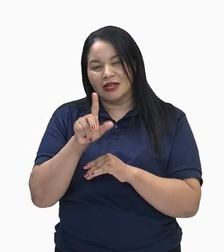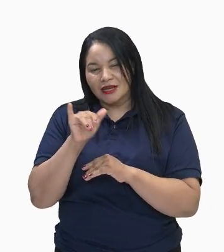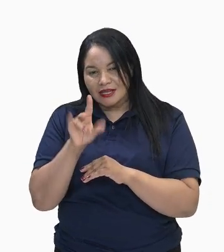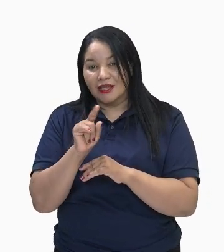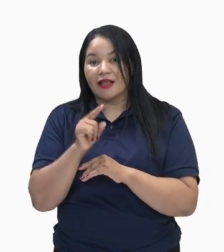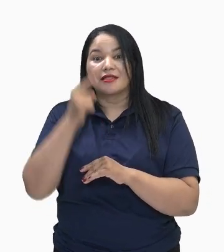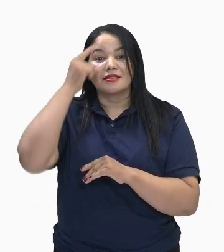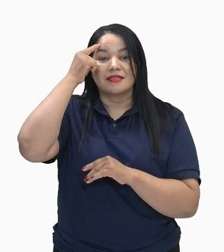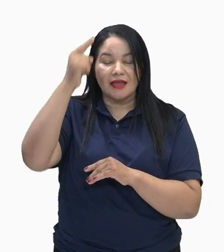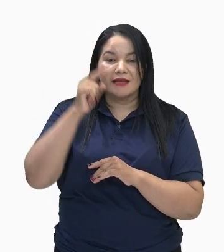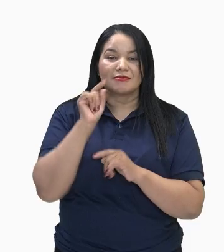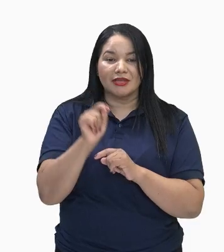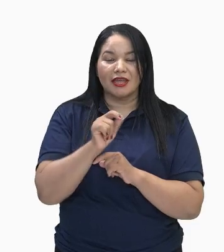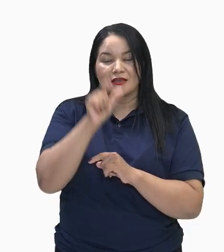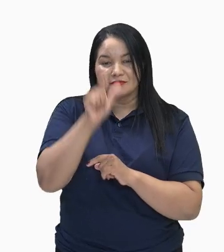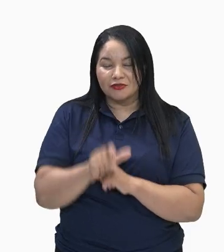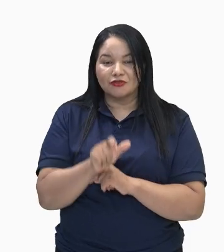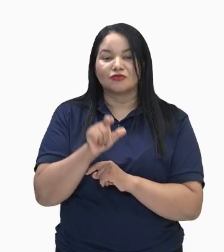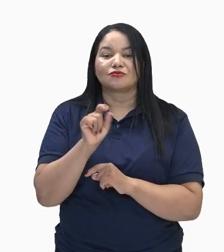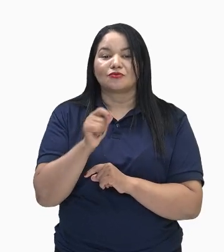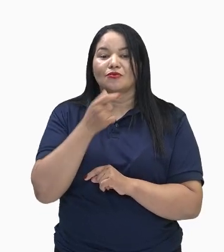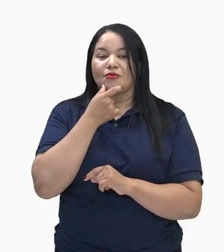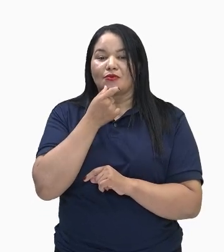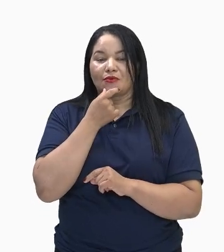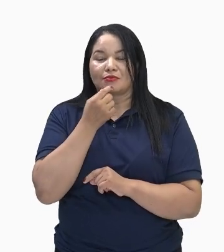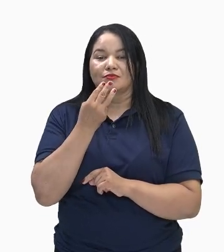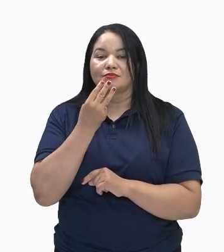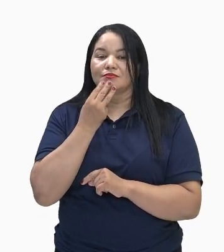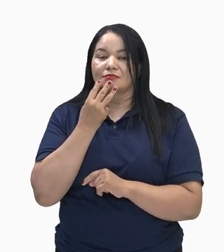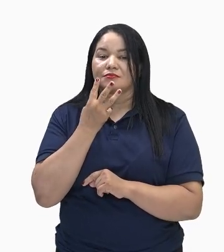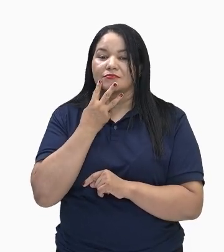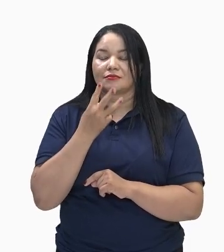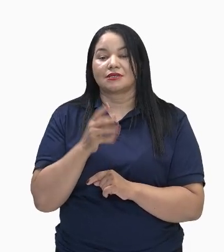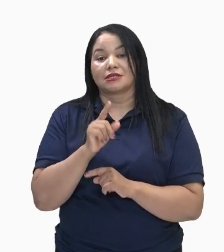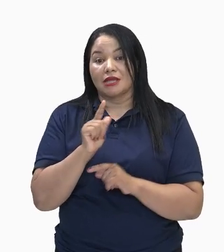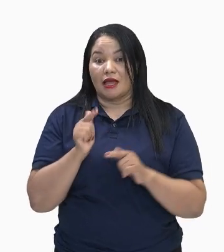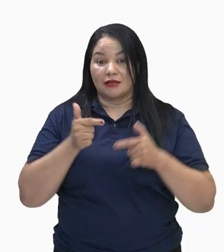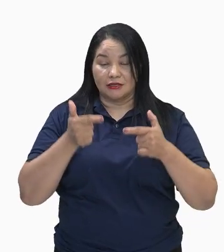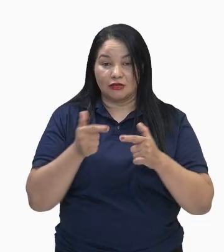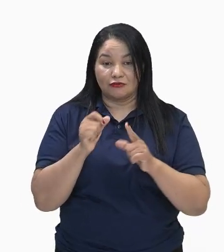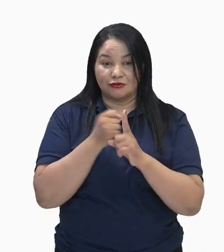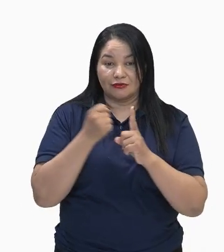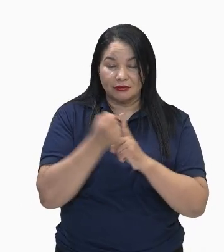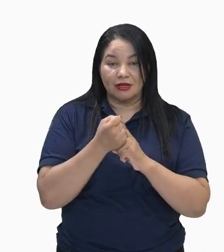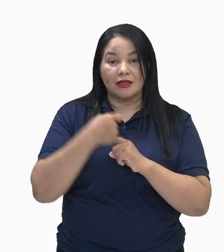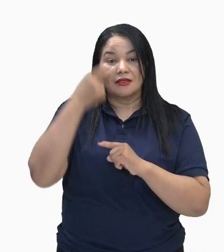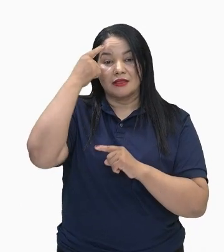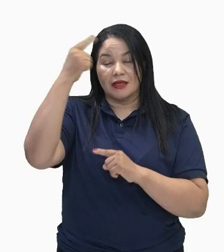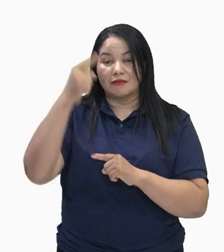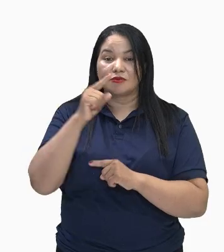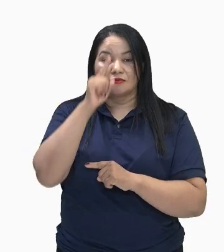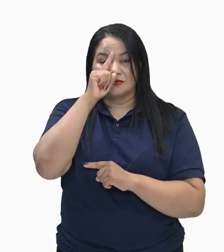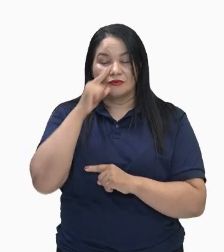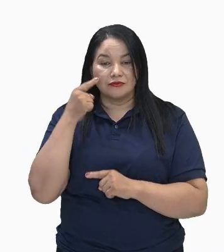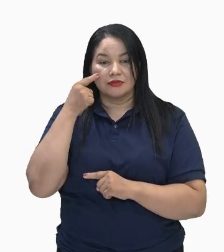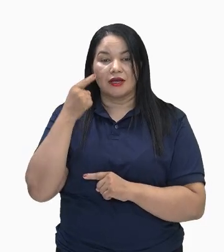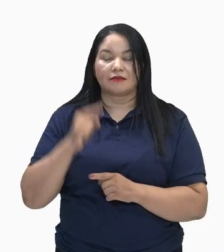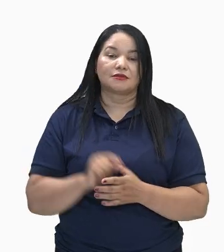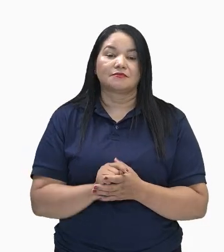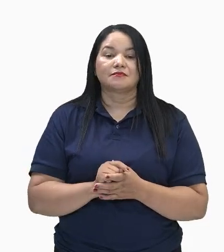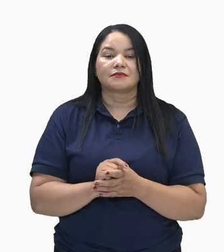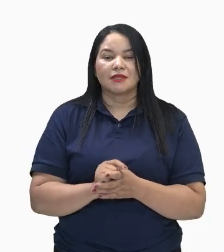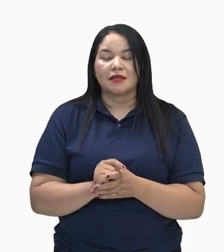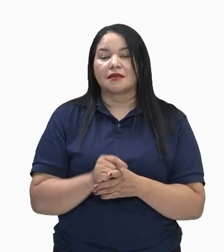Marx. Sempre que vocês ouvirem falar de fato social, lembrem-se de Durkheim. E, para lembrar